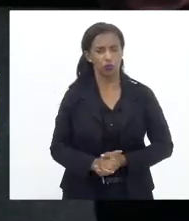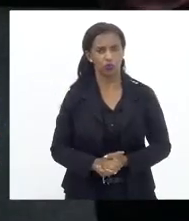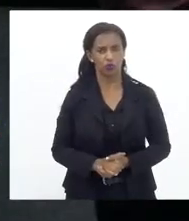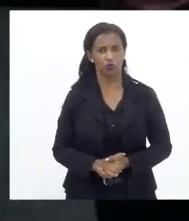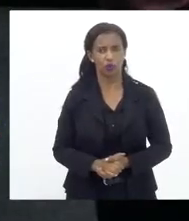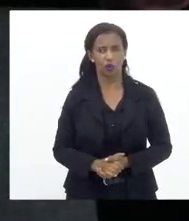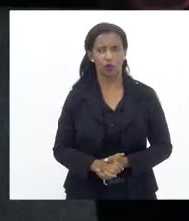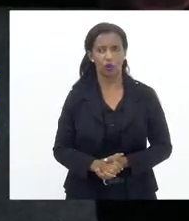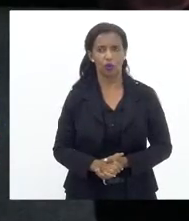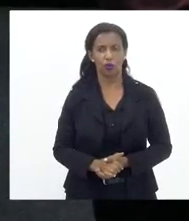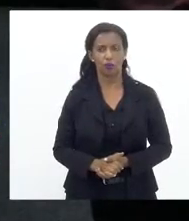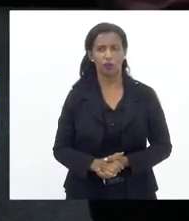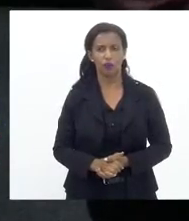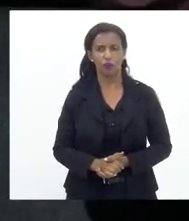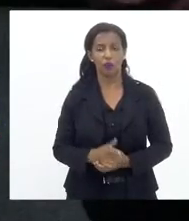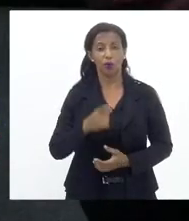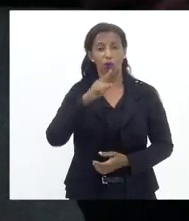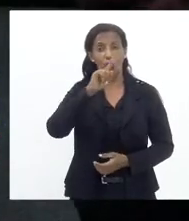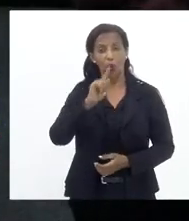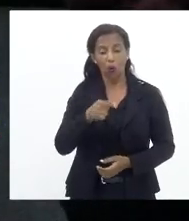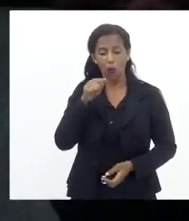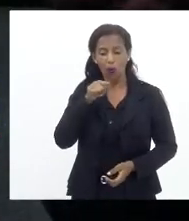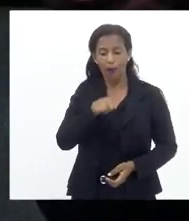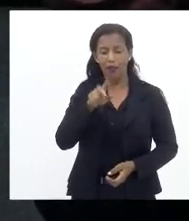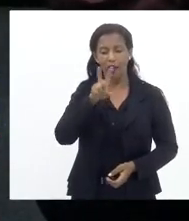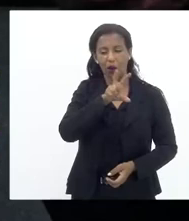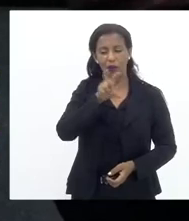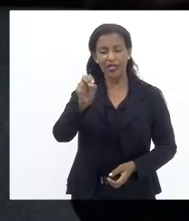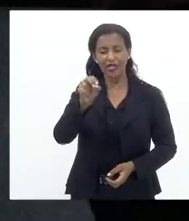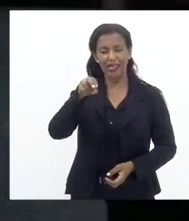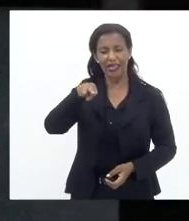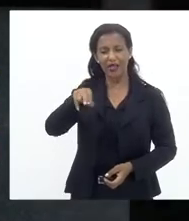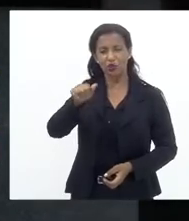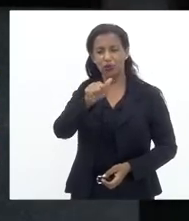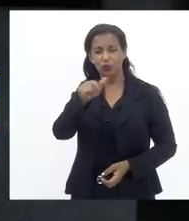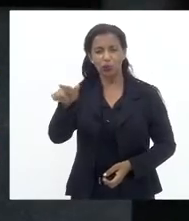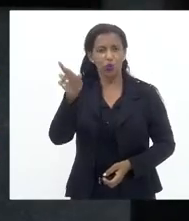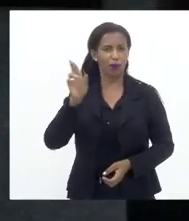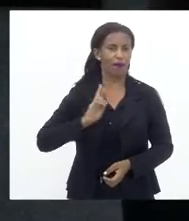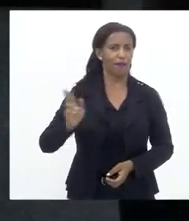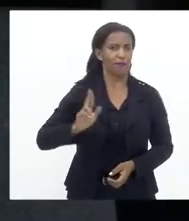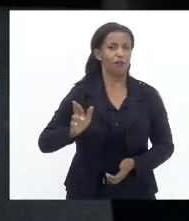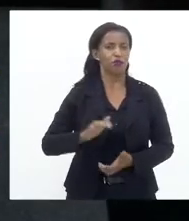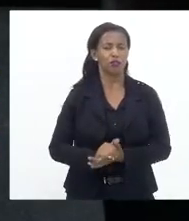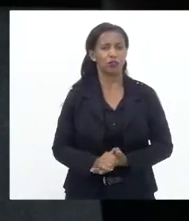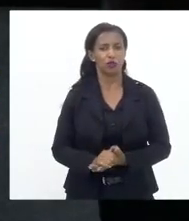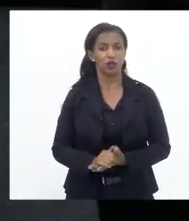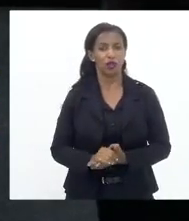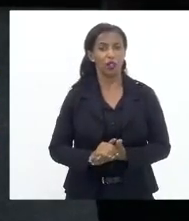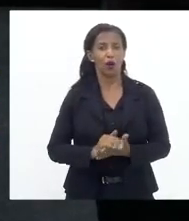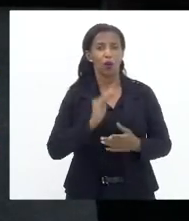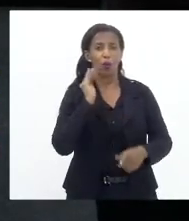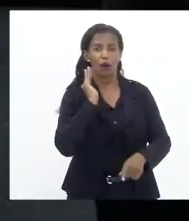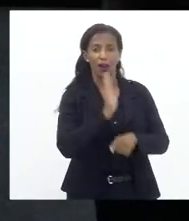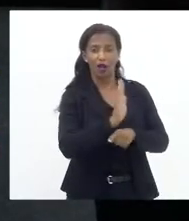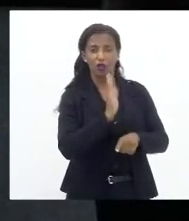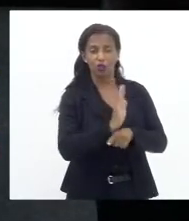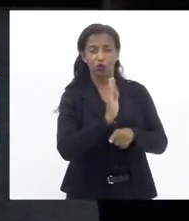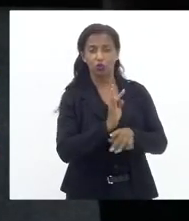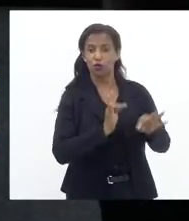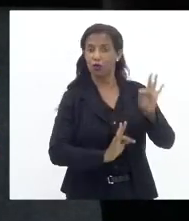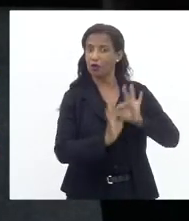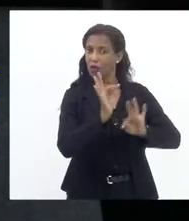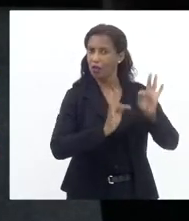falando que eu tô falando que 1000500 reais um milhão que mulher que antes de reagir com auxílio tecnológico só